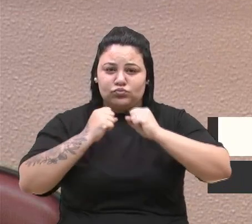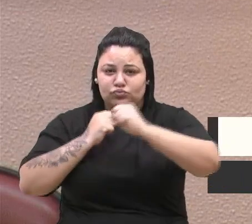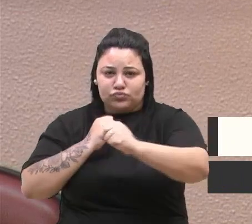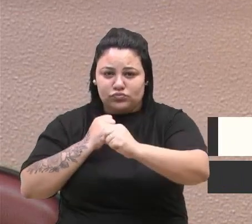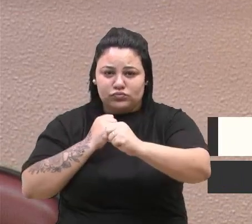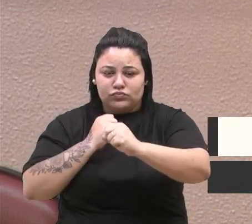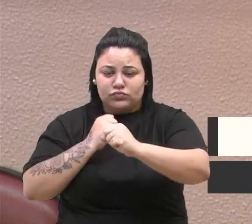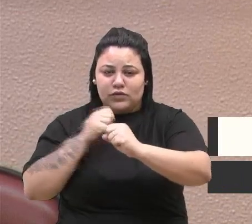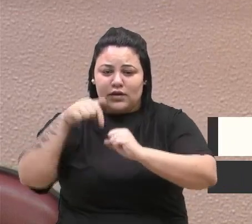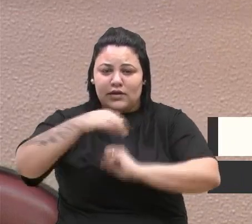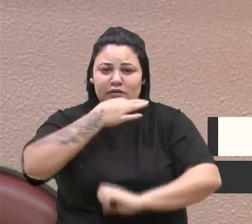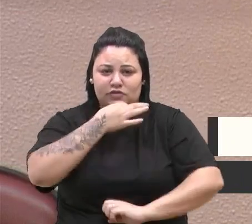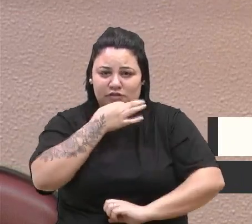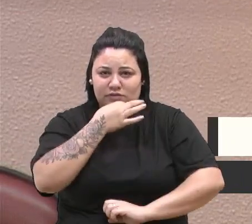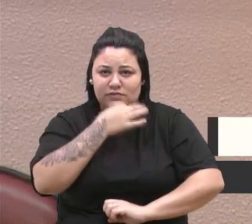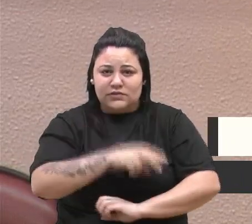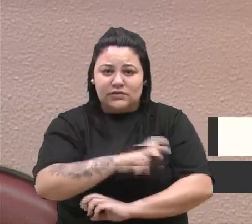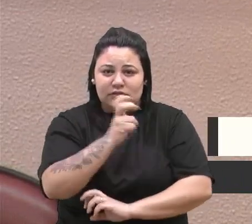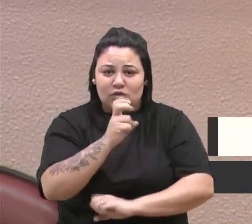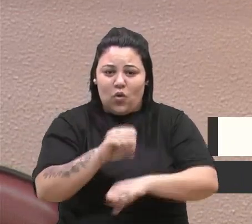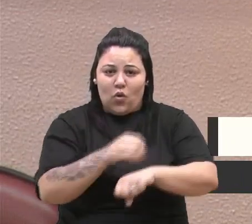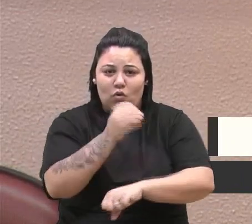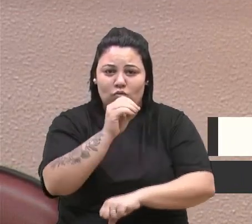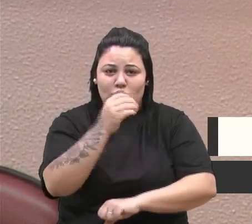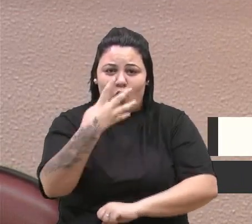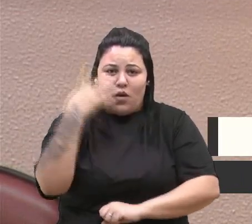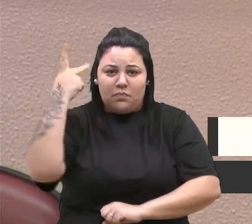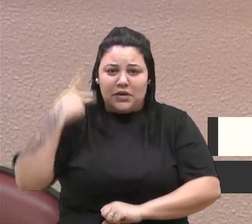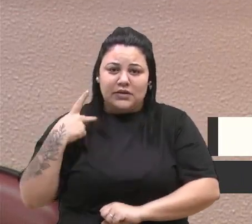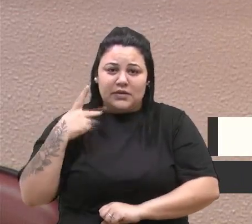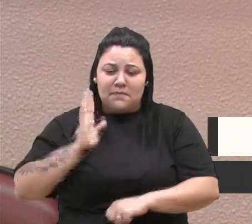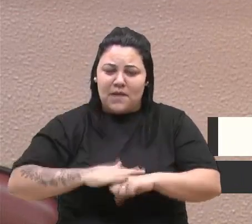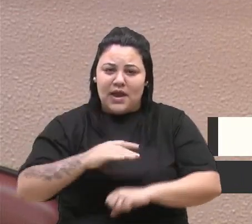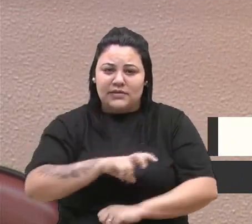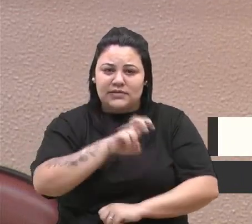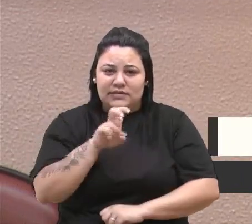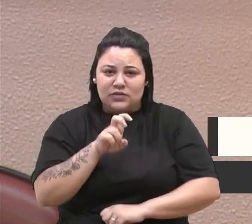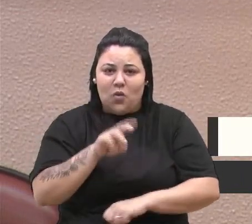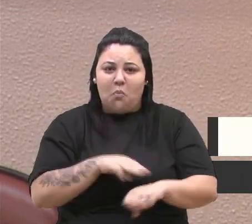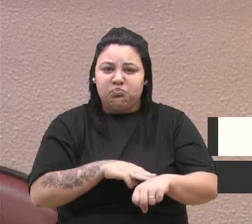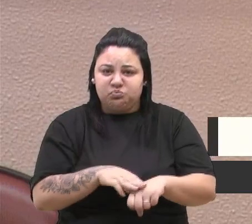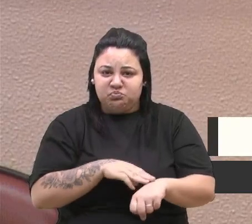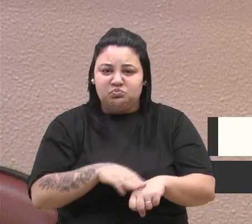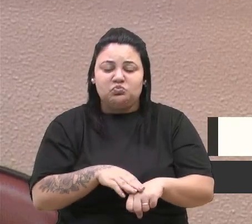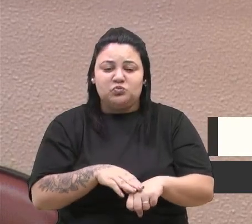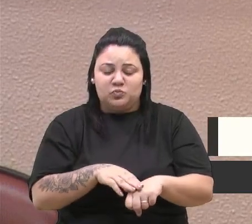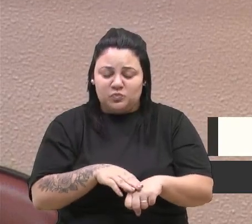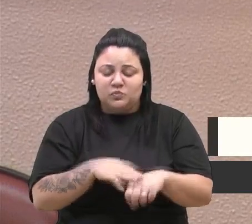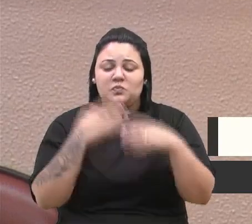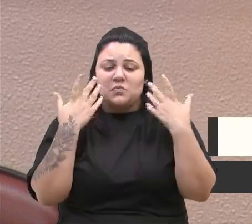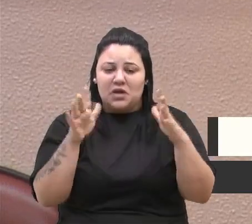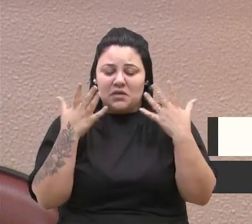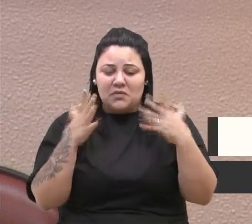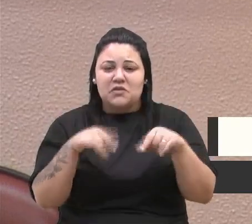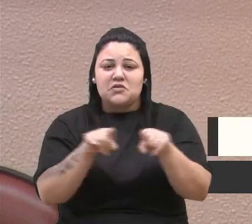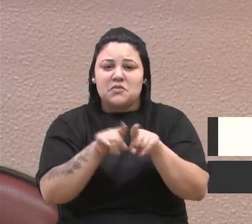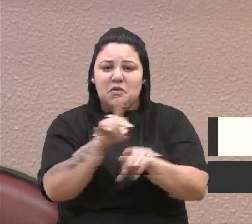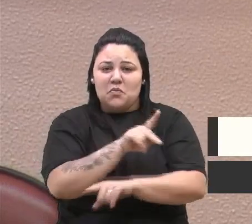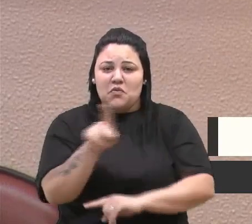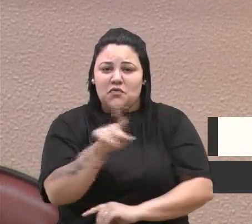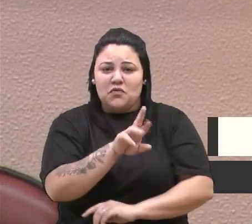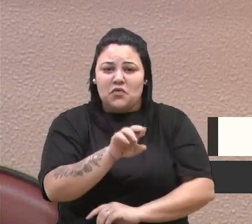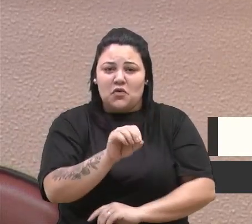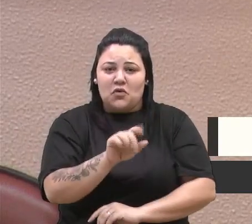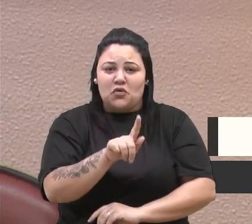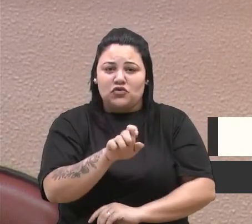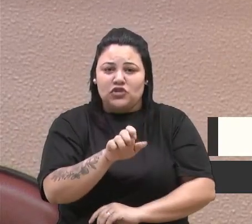ouro, 4 medalhas de prata e mais 5 medalhas de bronze. Parabenizo também o professor